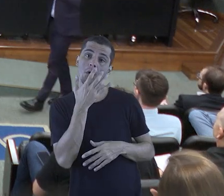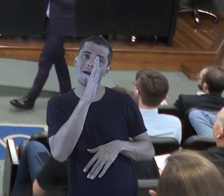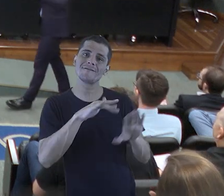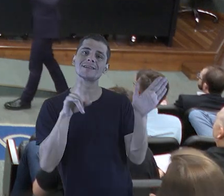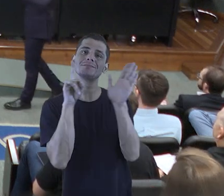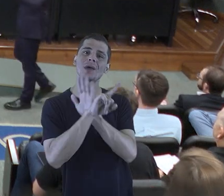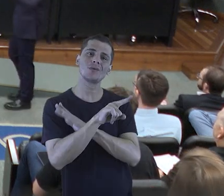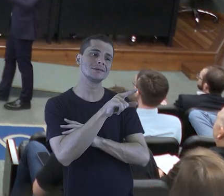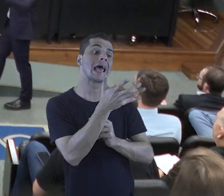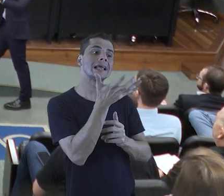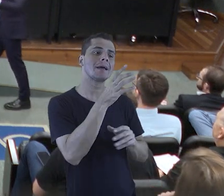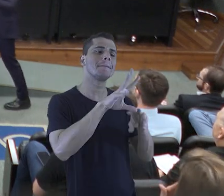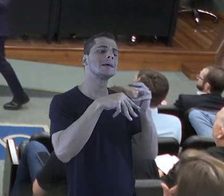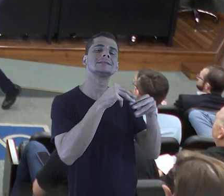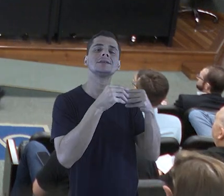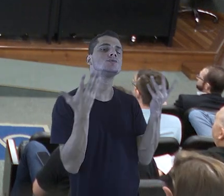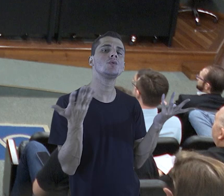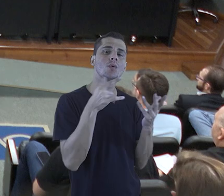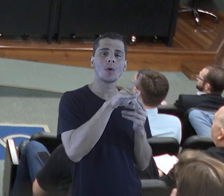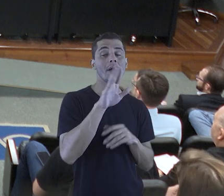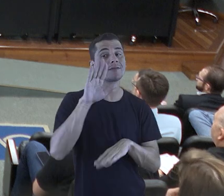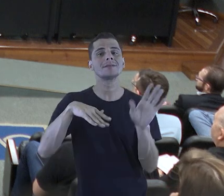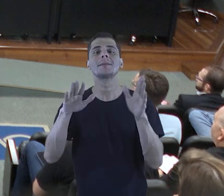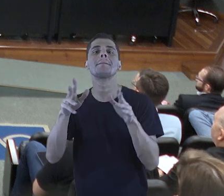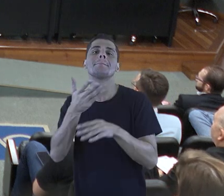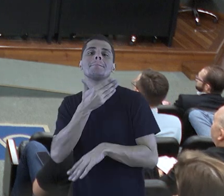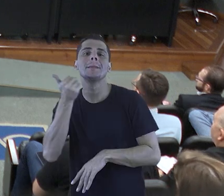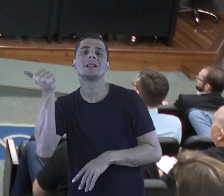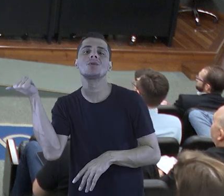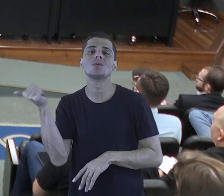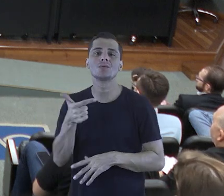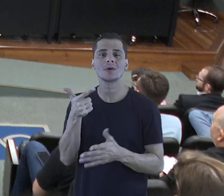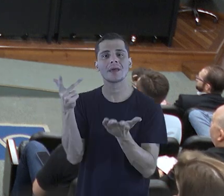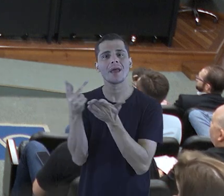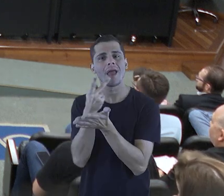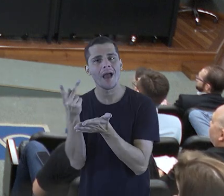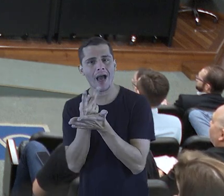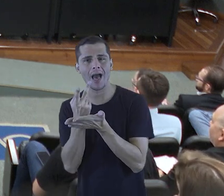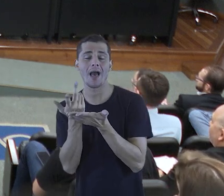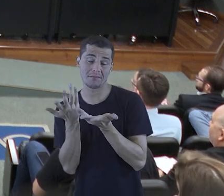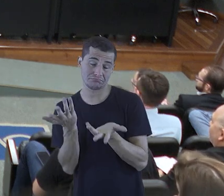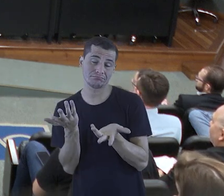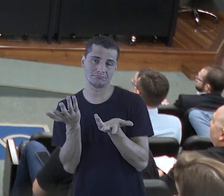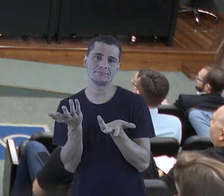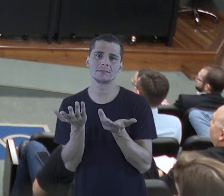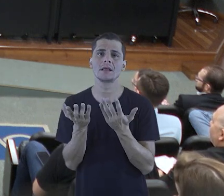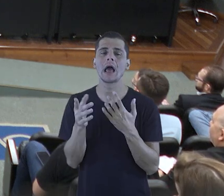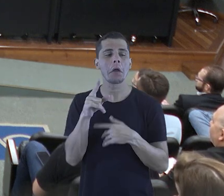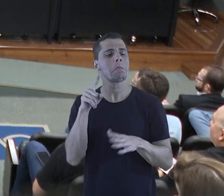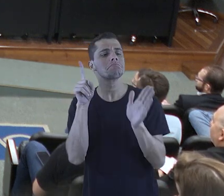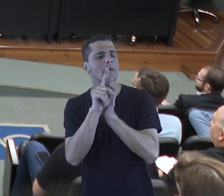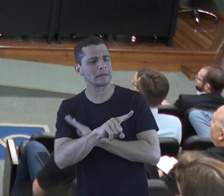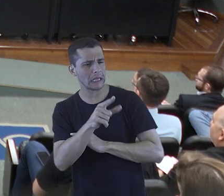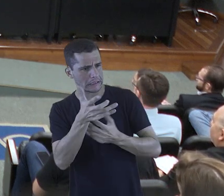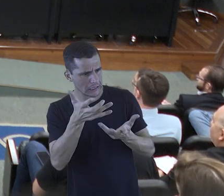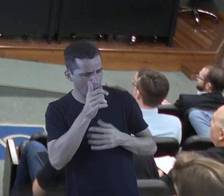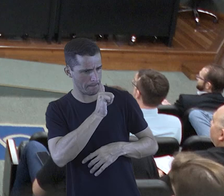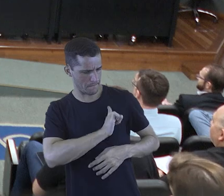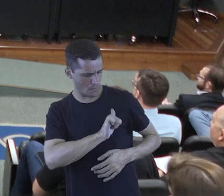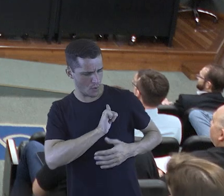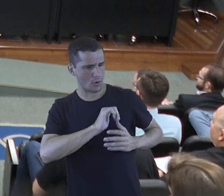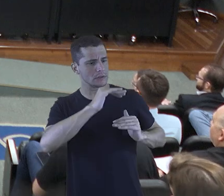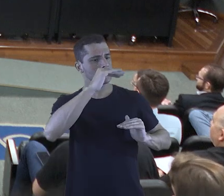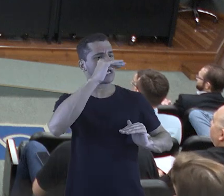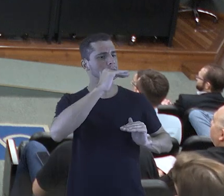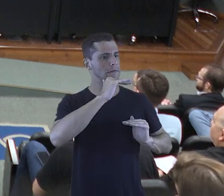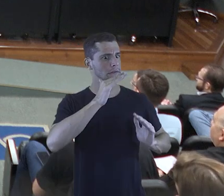posso comprar? Porque, sim, é melhor perguntar do que errar. Senão eu vou comprar uma bolsa no Largo da Ordem, na feirinha do Largo da Ordem de domingo, e ela não vai